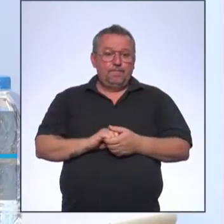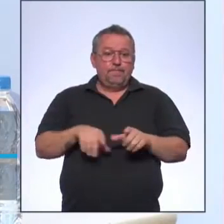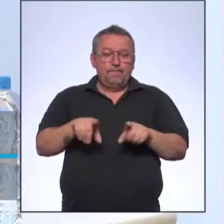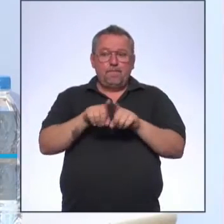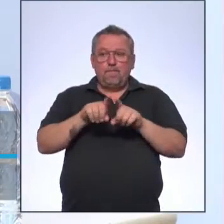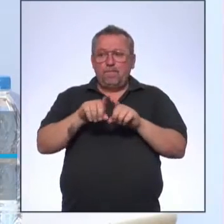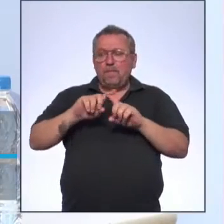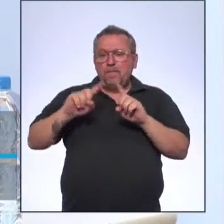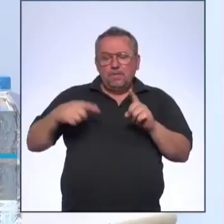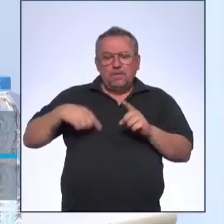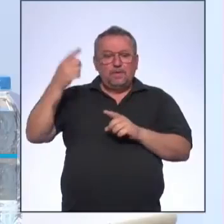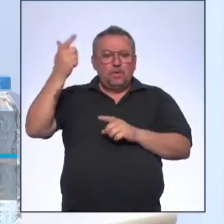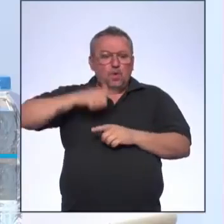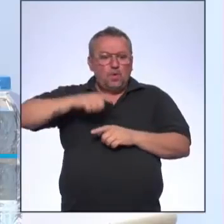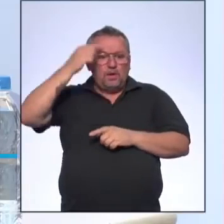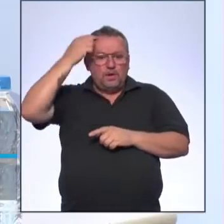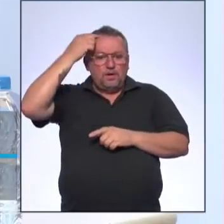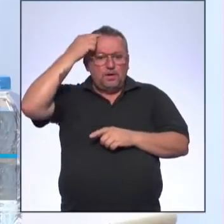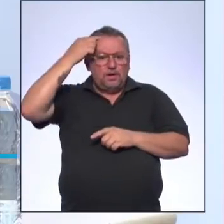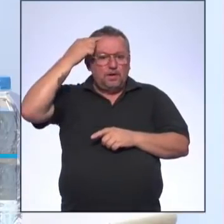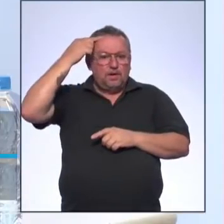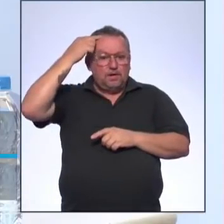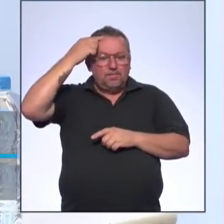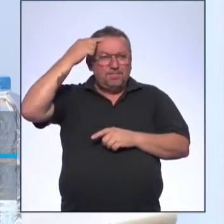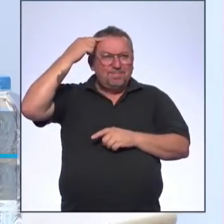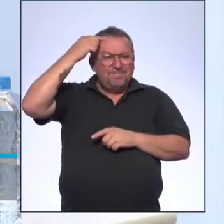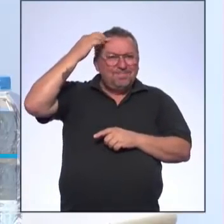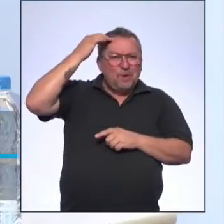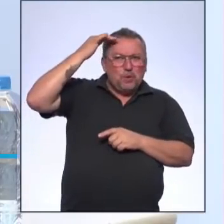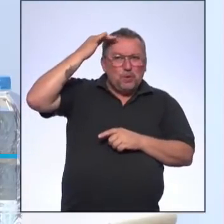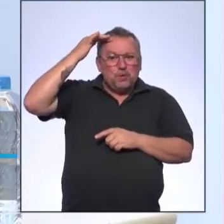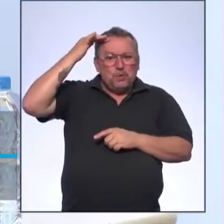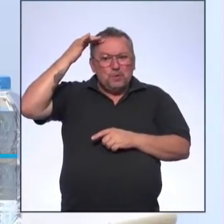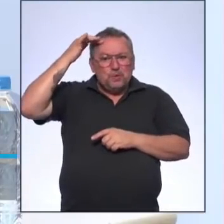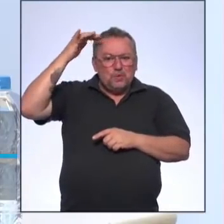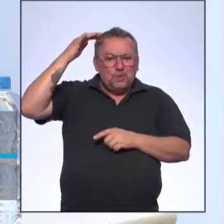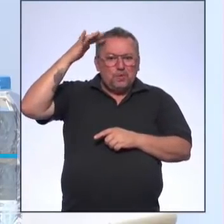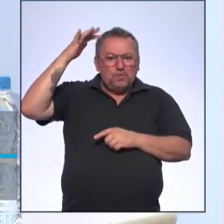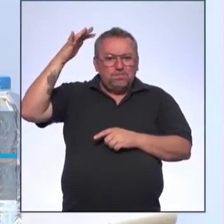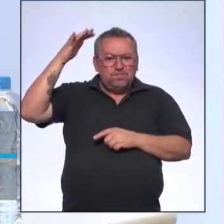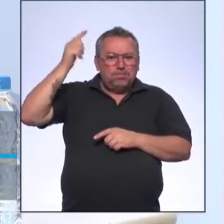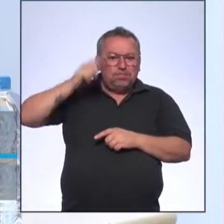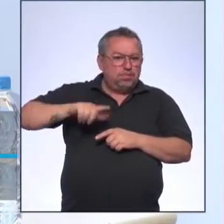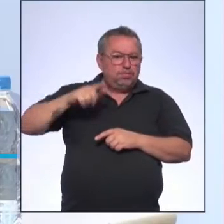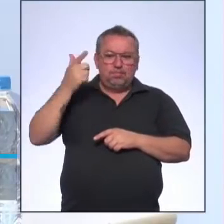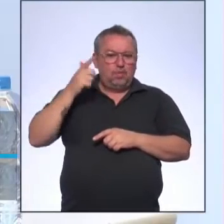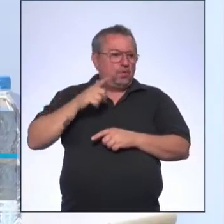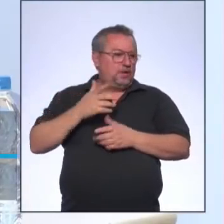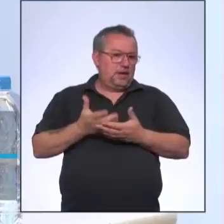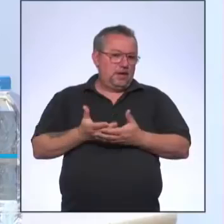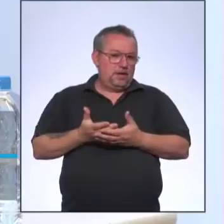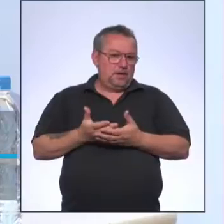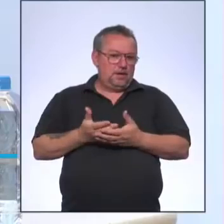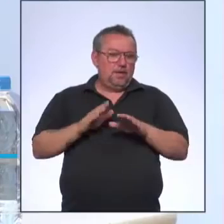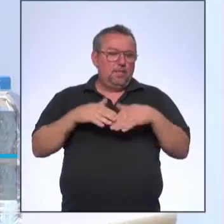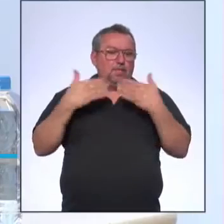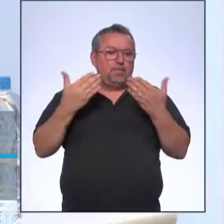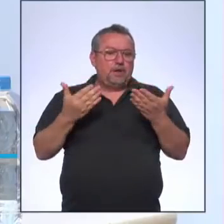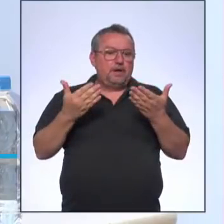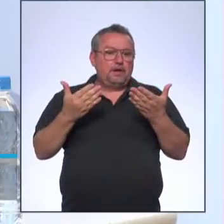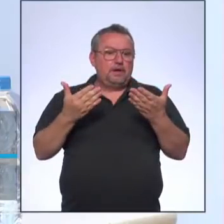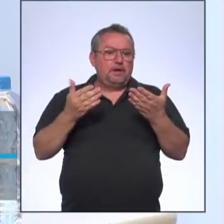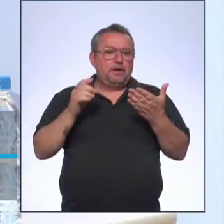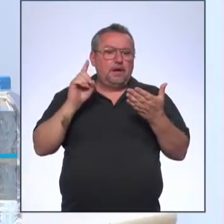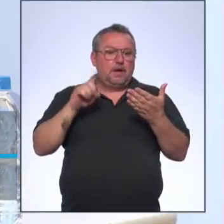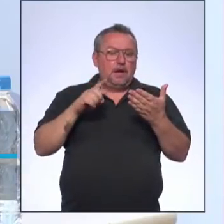para inventar na hora, para compor na hora, a gente precisa ter repertório dentro da cabeça, senão a gente não consegue. Para que que serve,